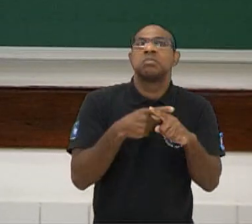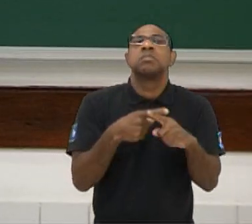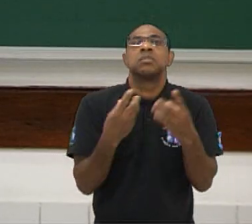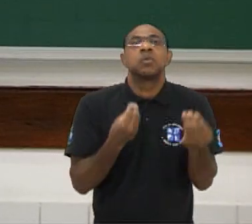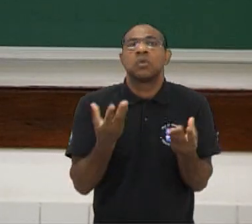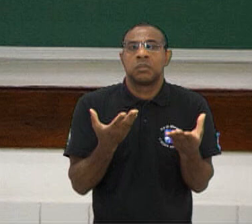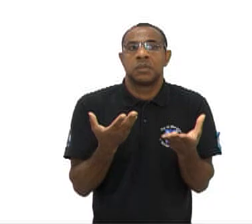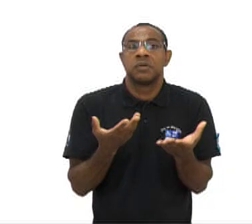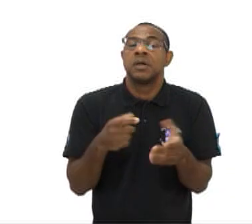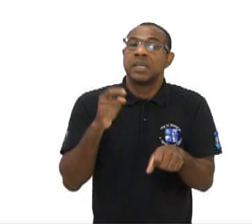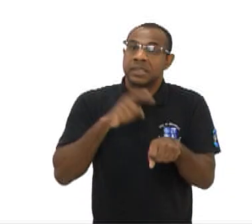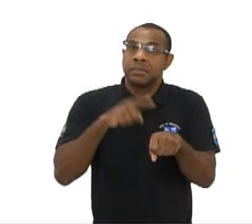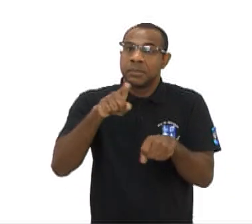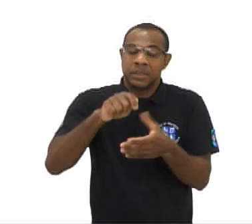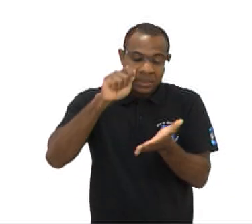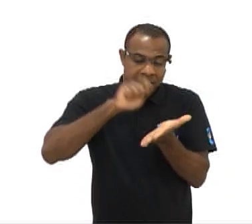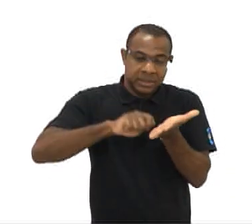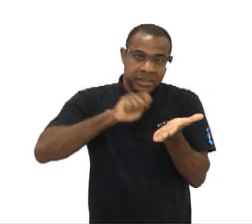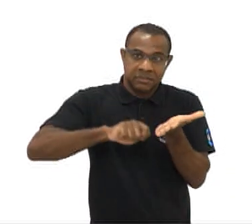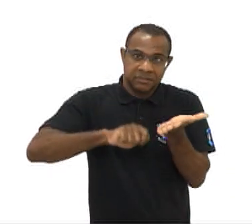caderno e eu já volto.